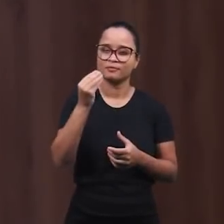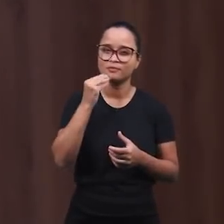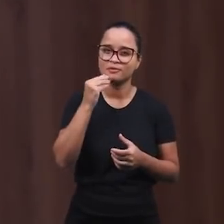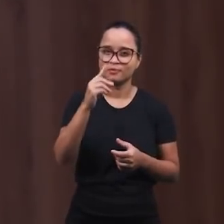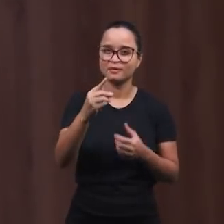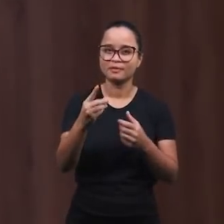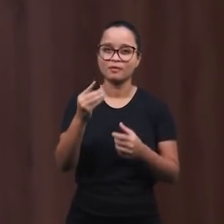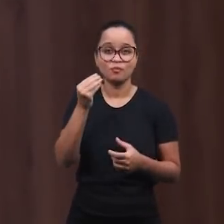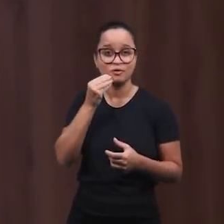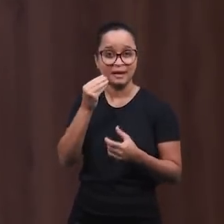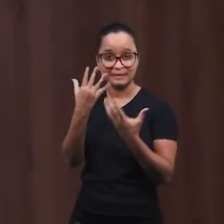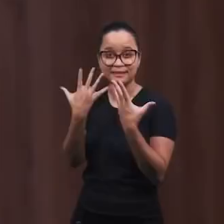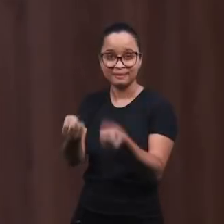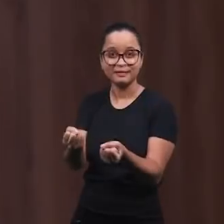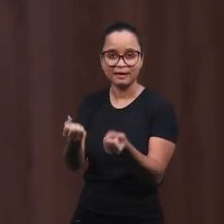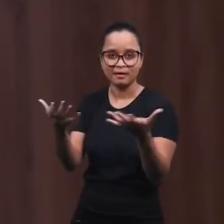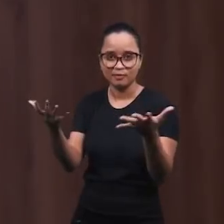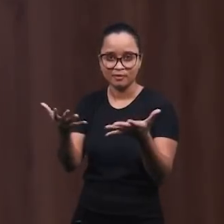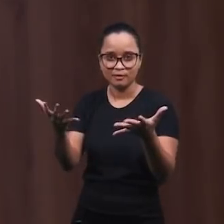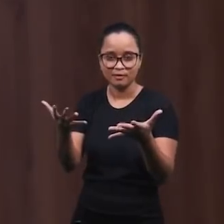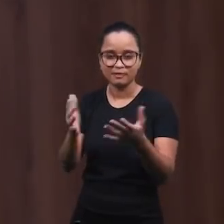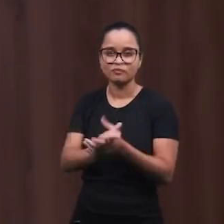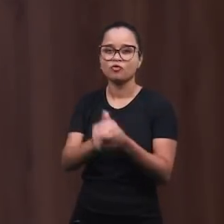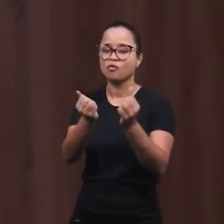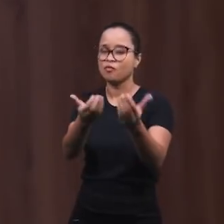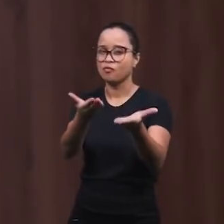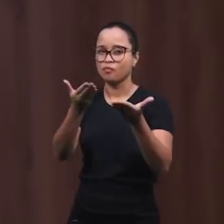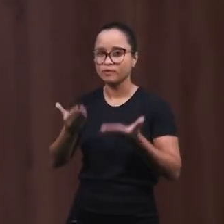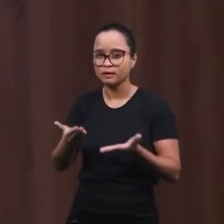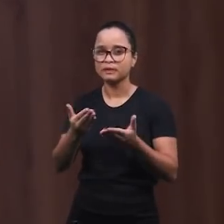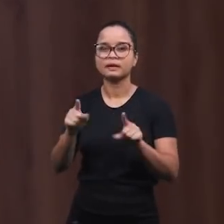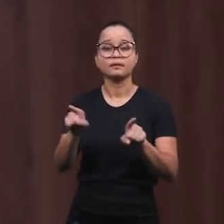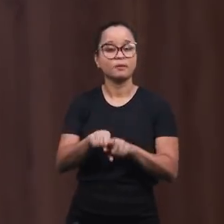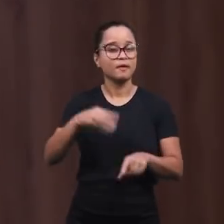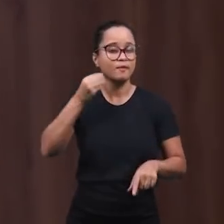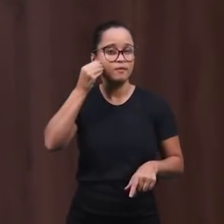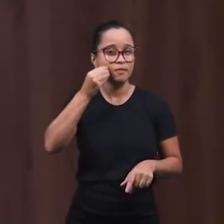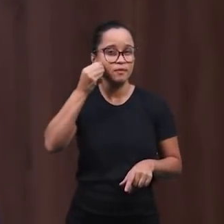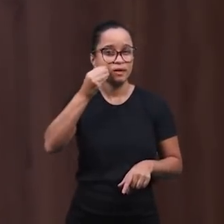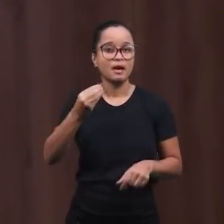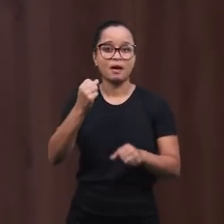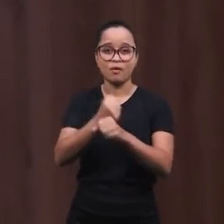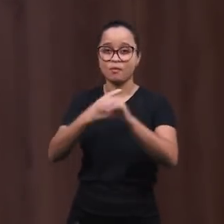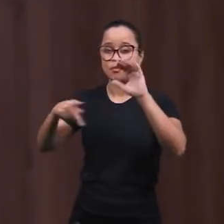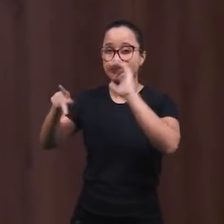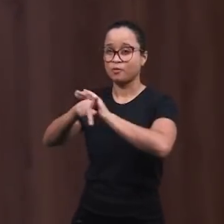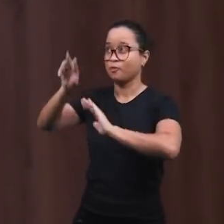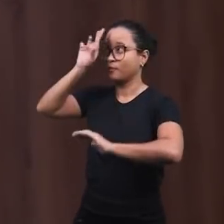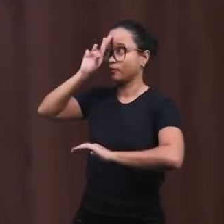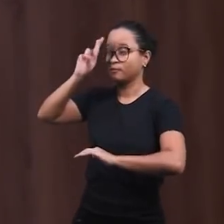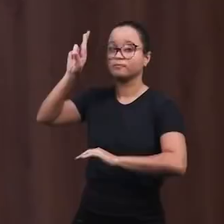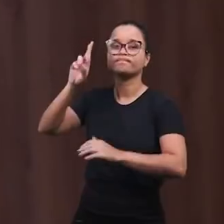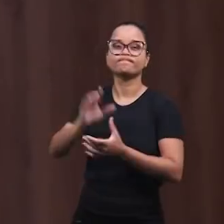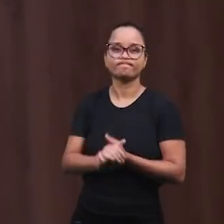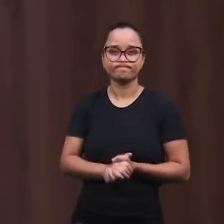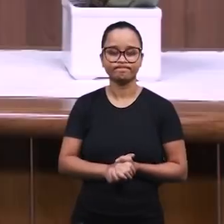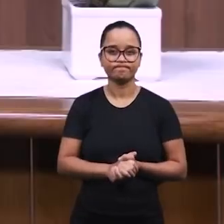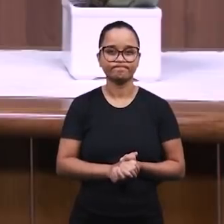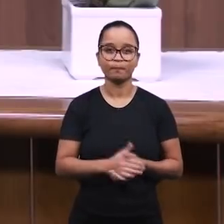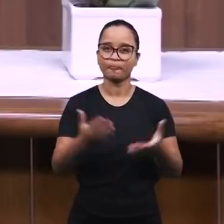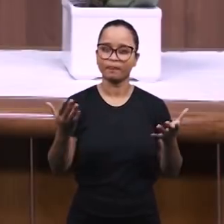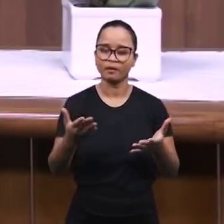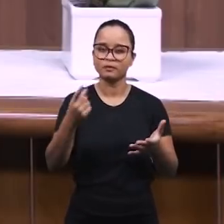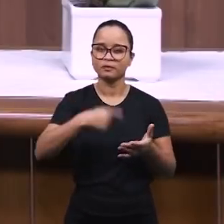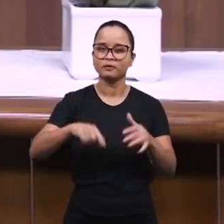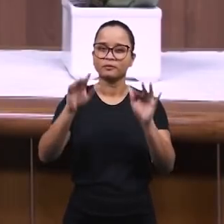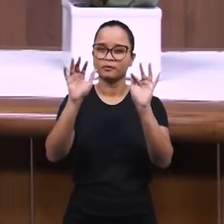oportunidade de aceitá-lo, de aceitar o seu convite e de viver a obra do Espírito Santo de Deus. Nós